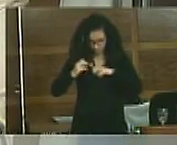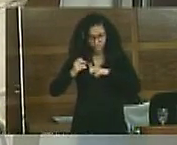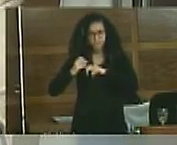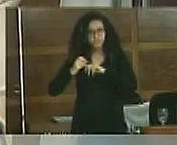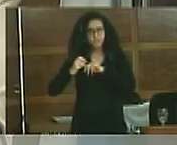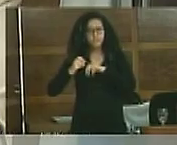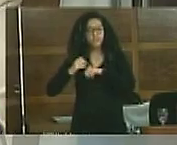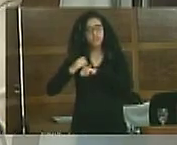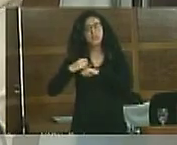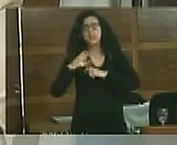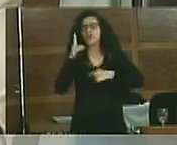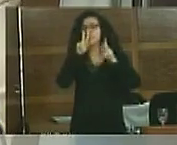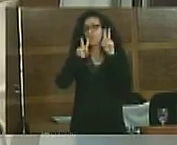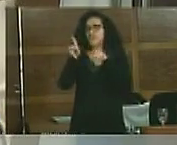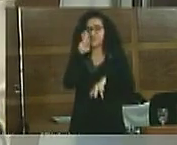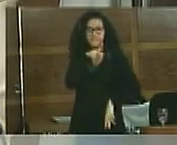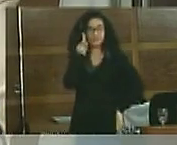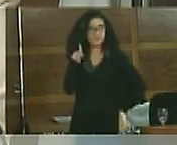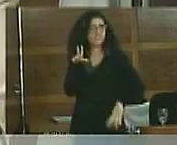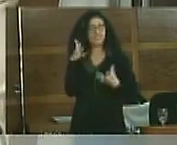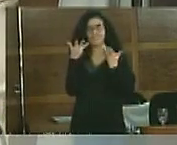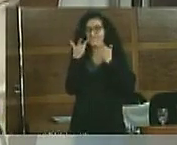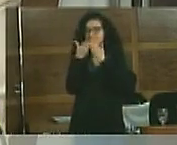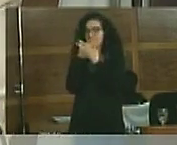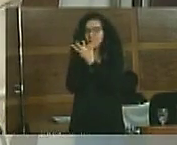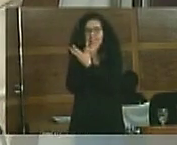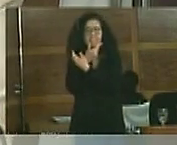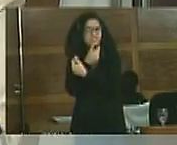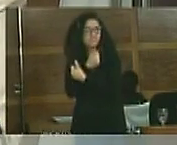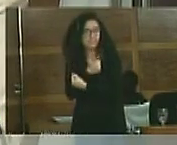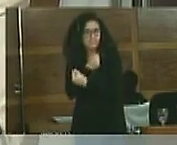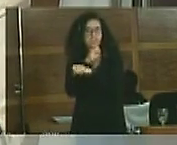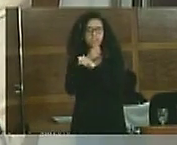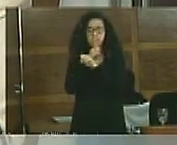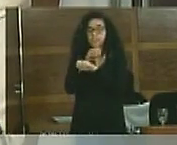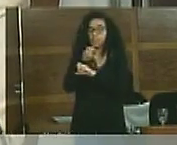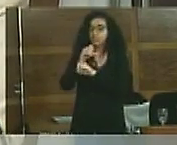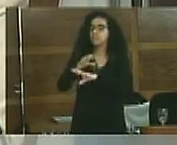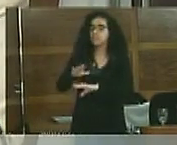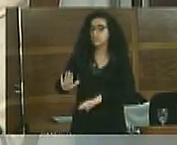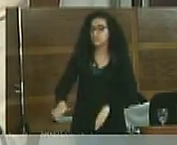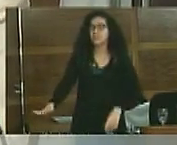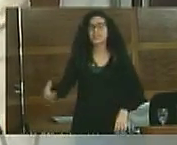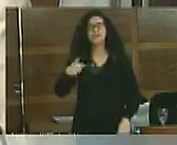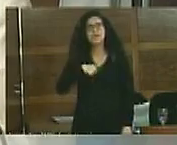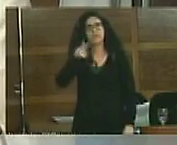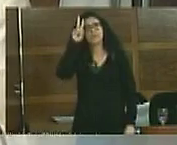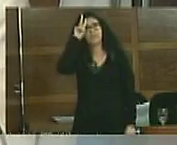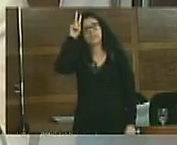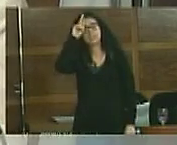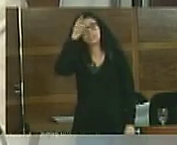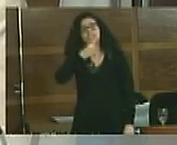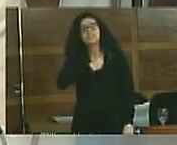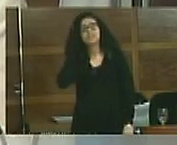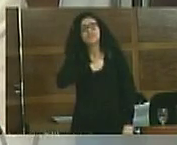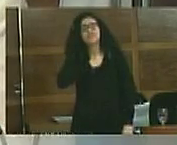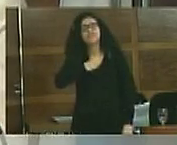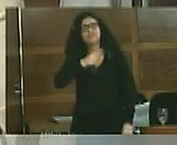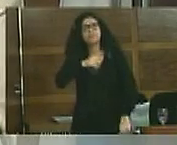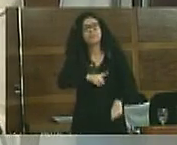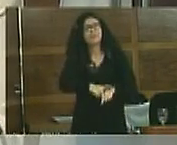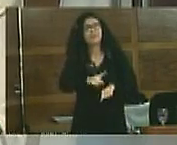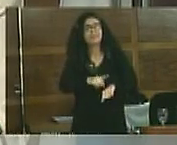tendem a participar na educação dessas crianças. E lembrei que a gente está vivendo um momento